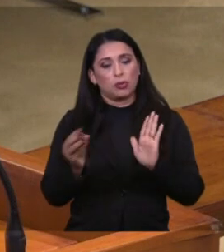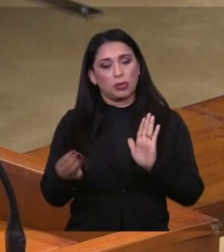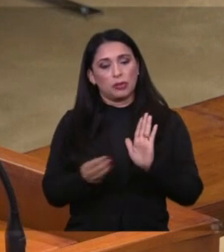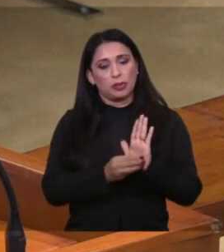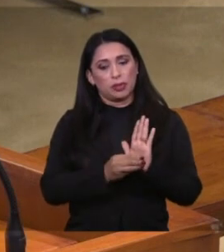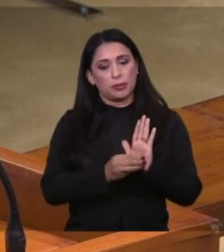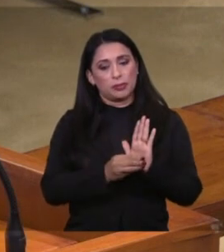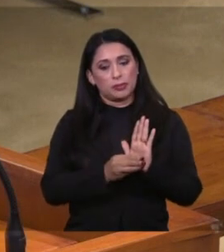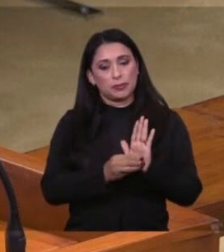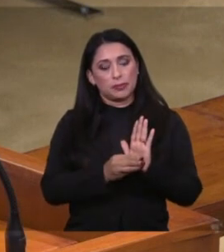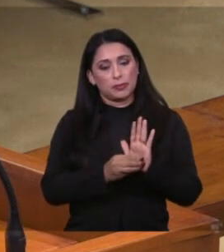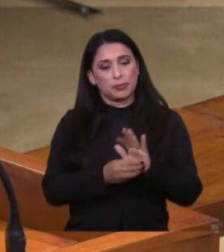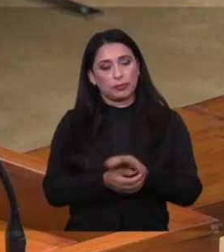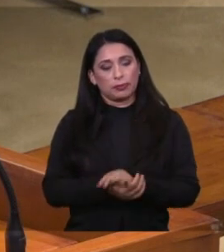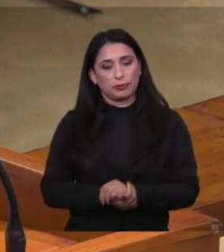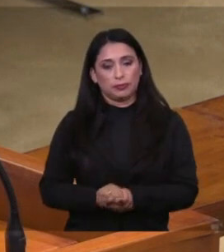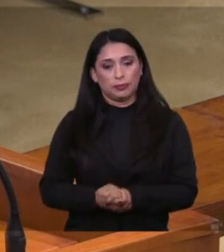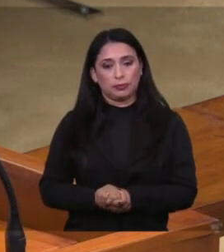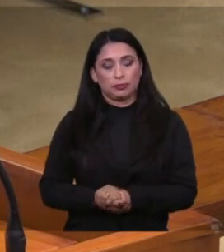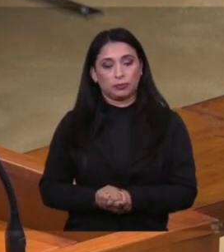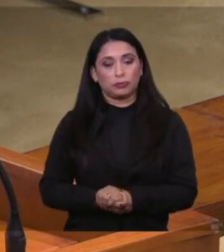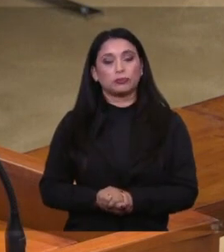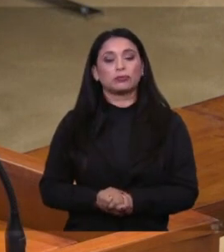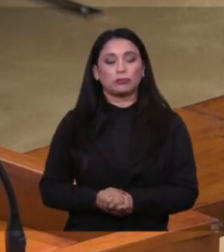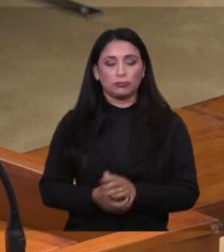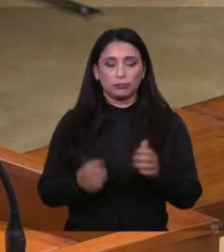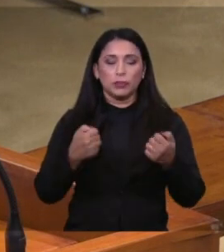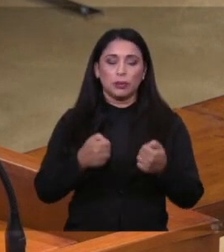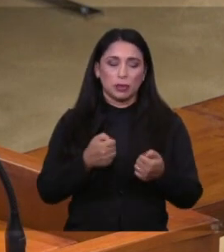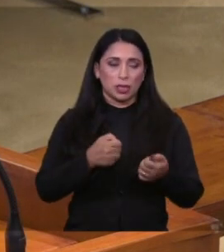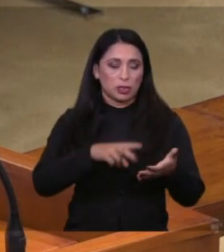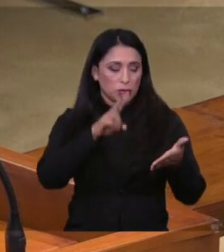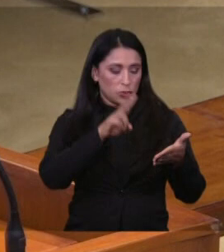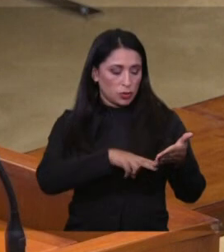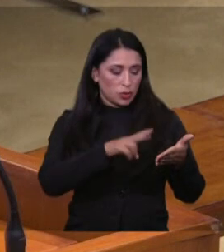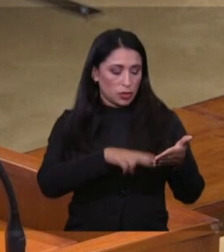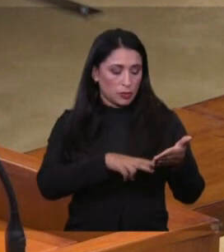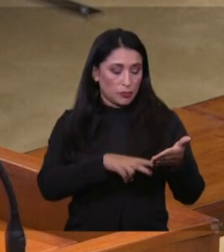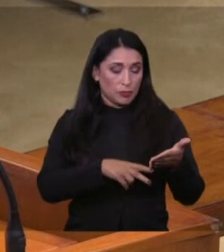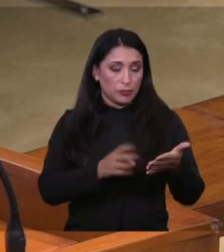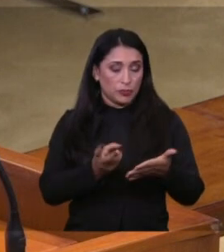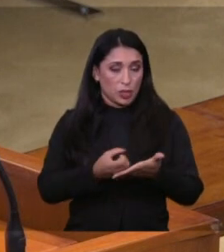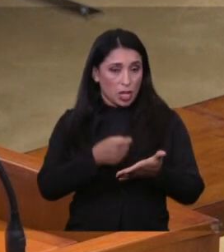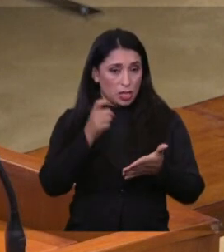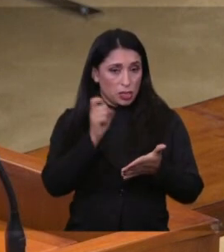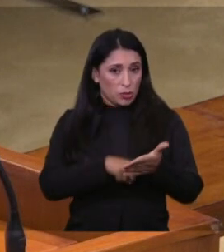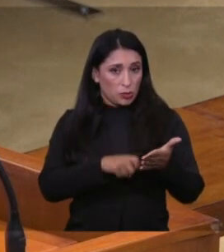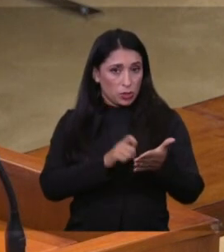vigente. É categórico, e eu peço licença para ler. A tributação